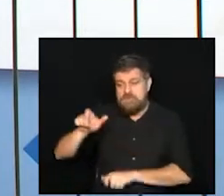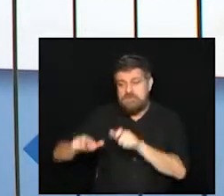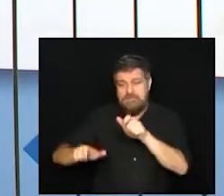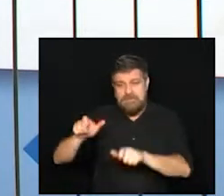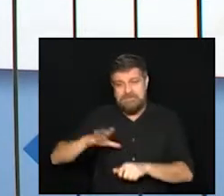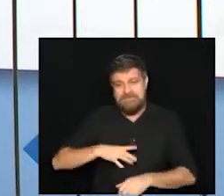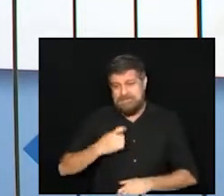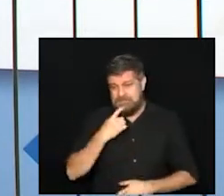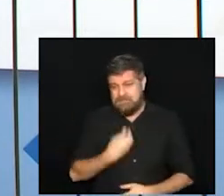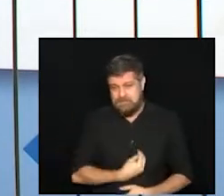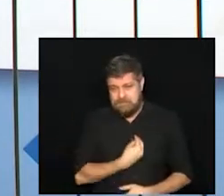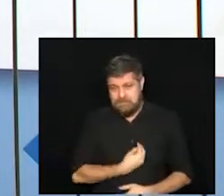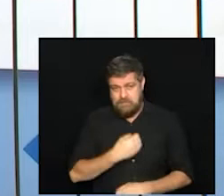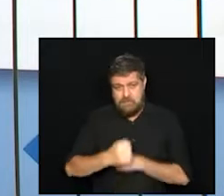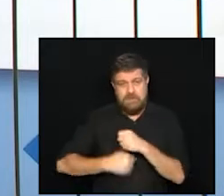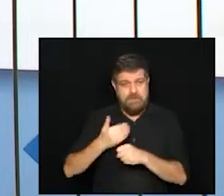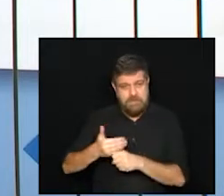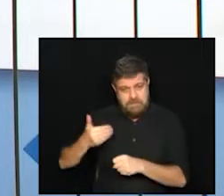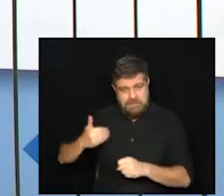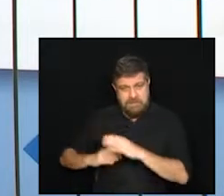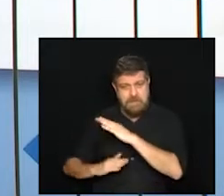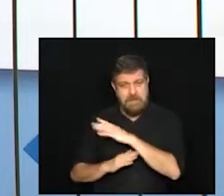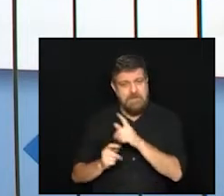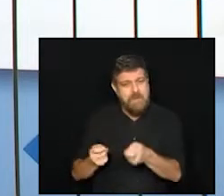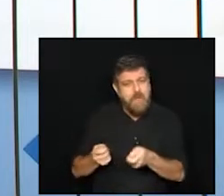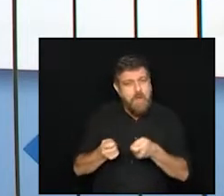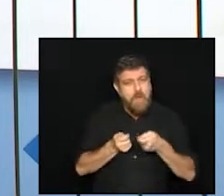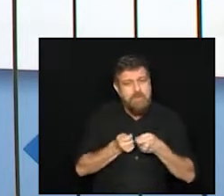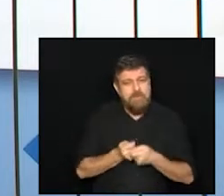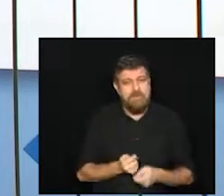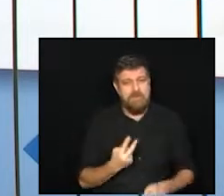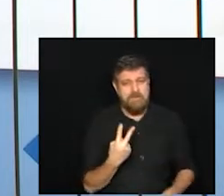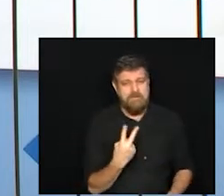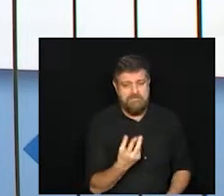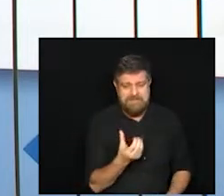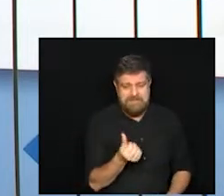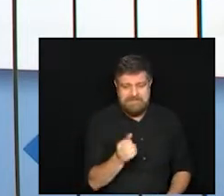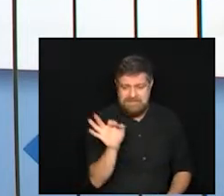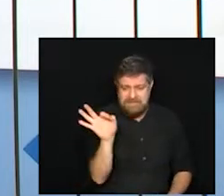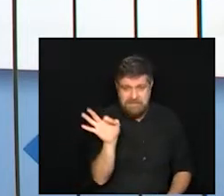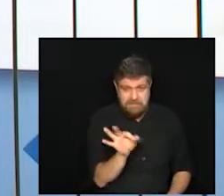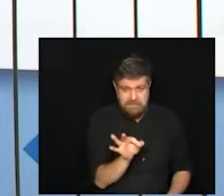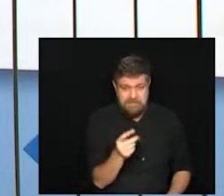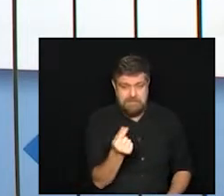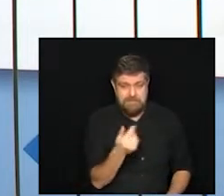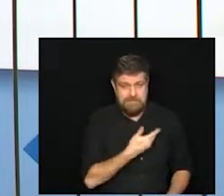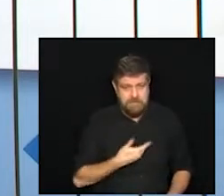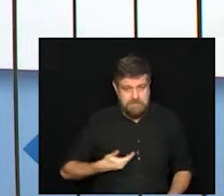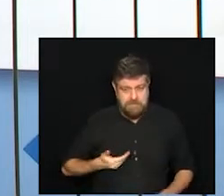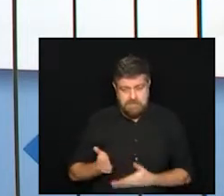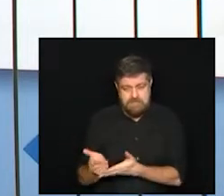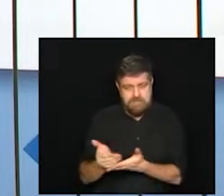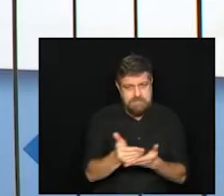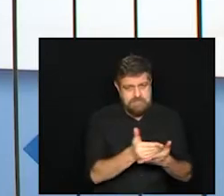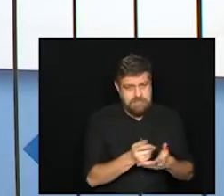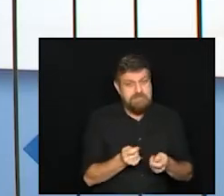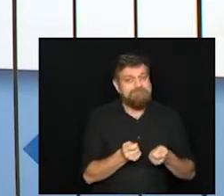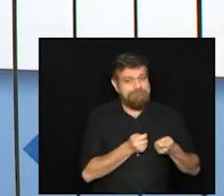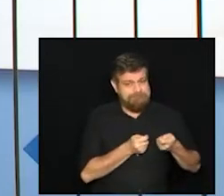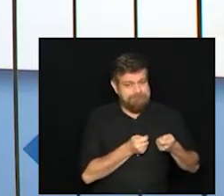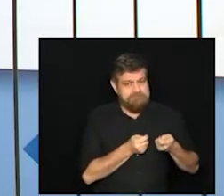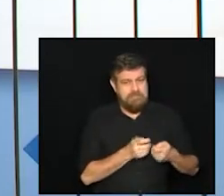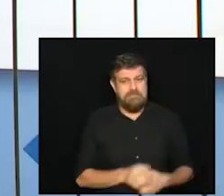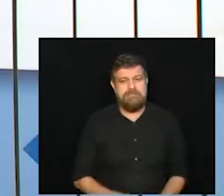ano passado o legislativo campineiro economizou 26 por cento da sua previsão orçamentária